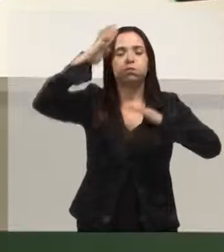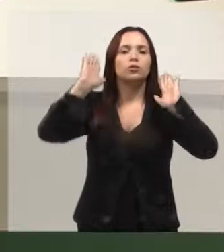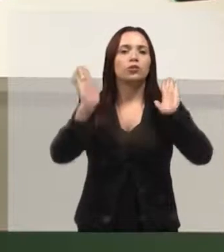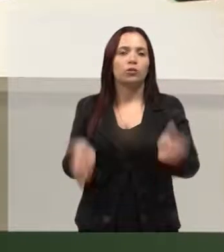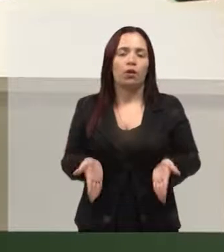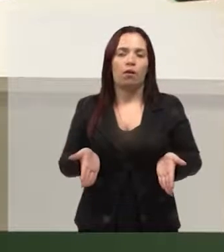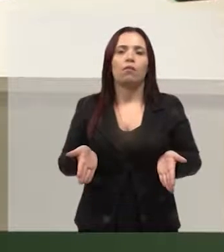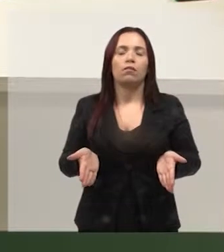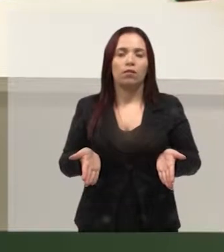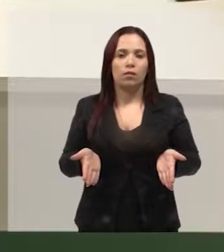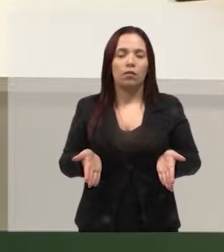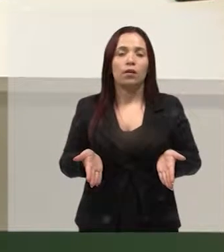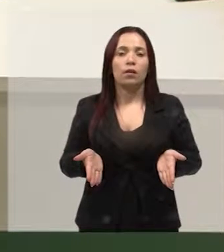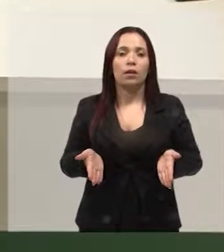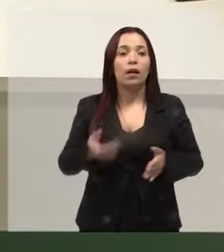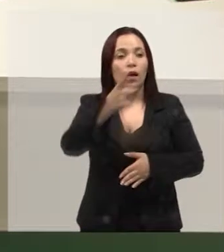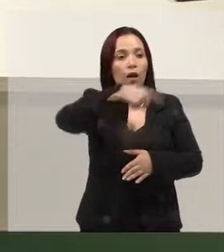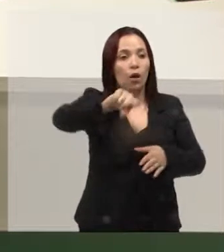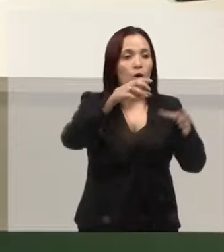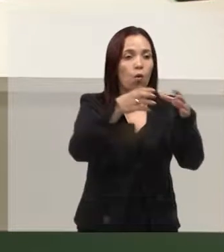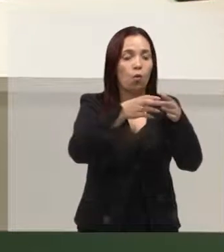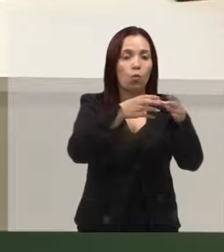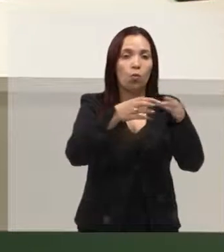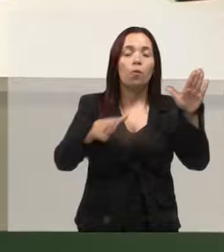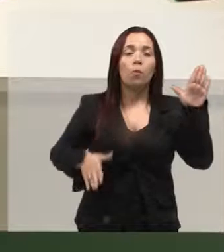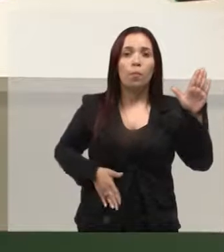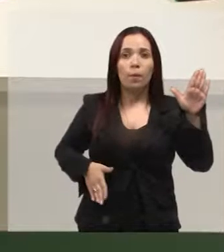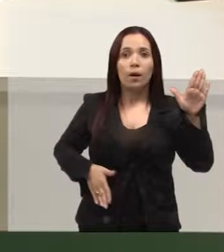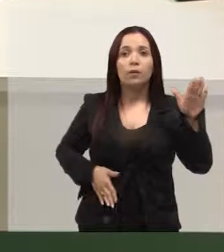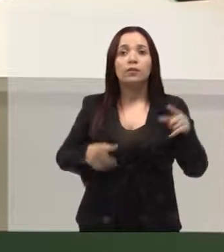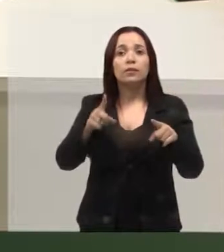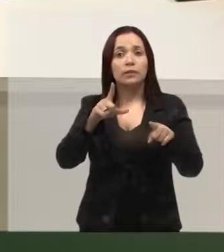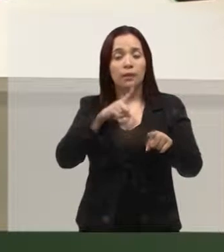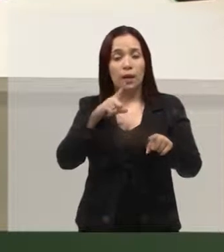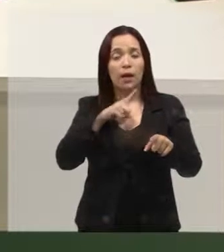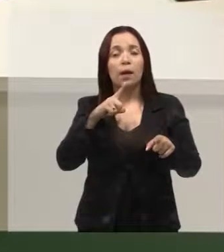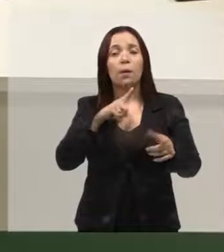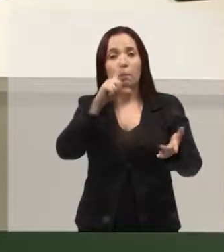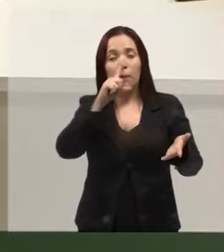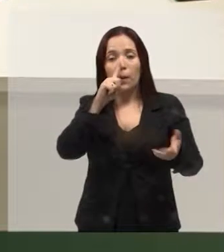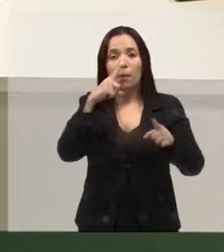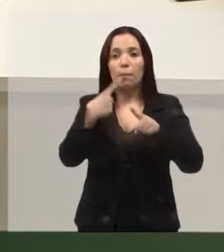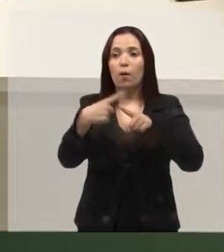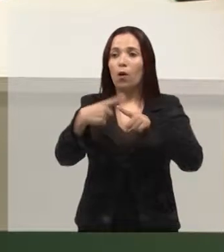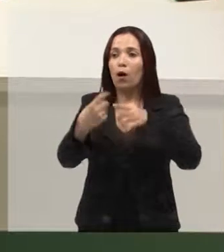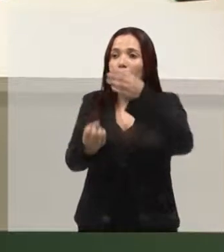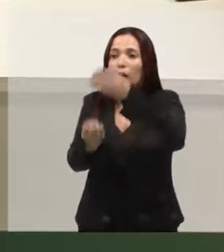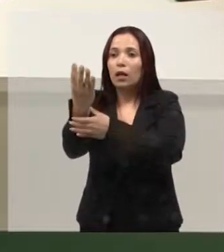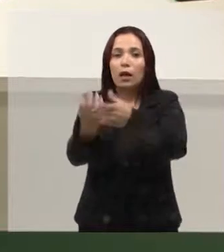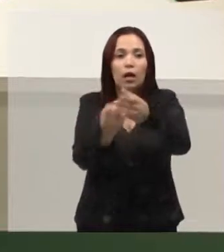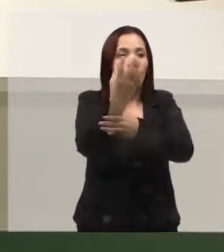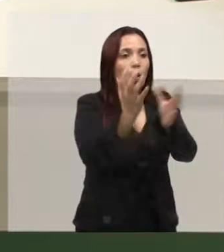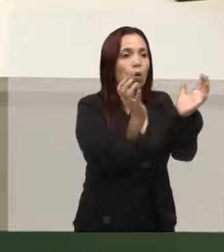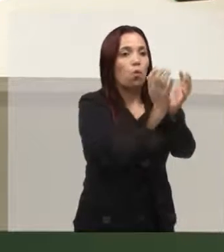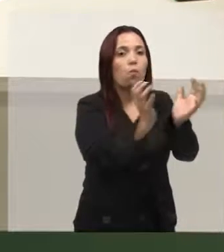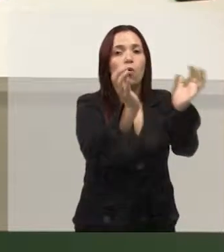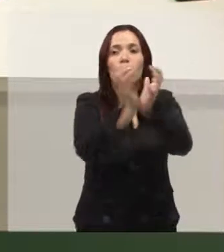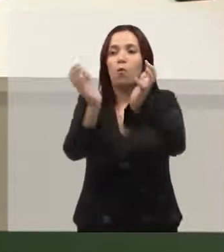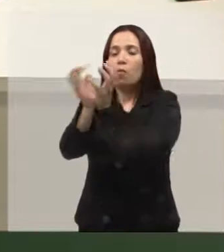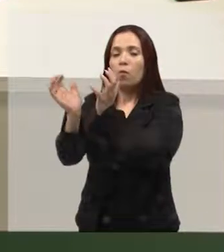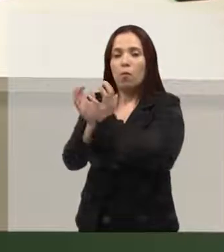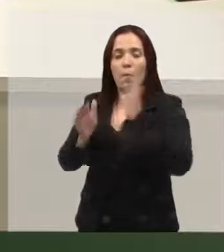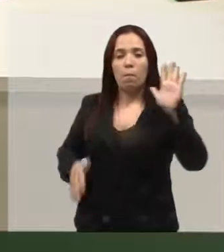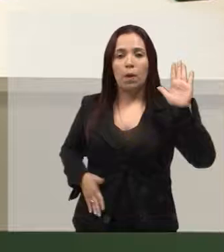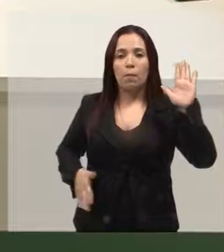duvidar, cara, até o próprio ladrão. Porque ele está correndo risco de ser morto toda hora, porque cada vez é uma facção. Não pela polícia, mas pela facção. Pelas próprias facções.